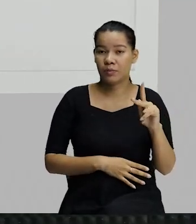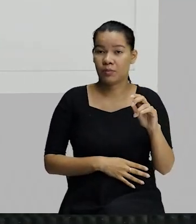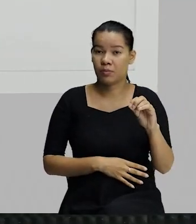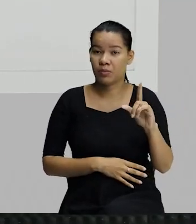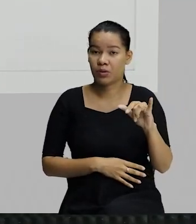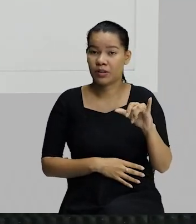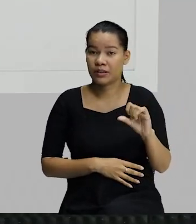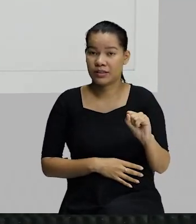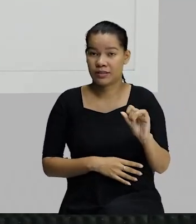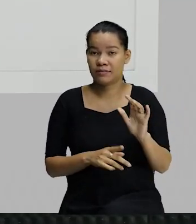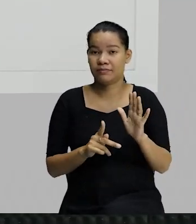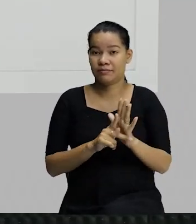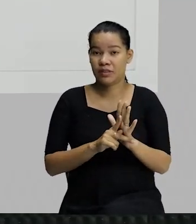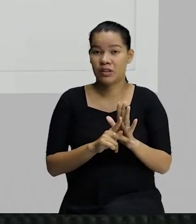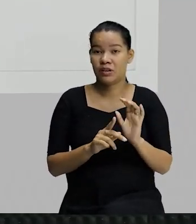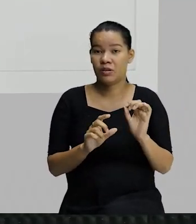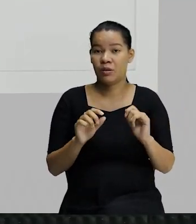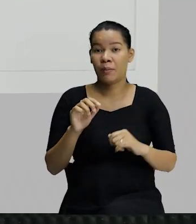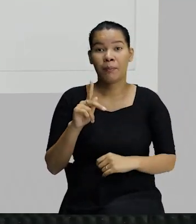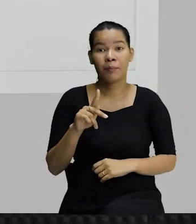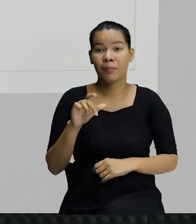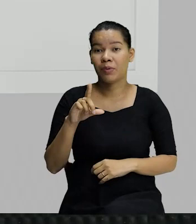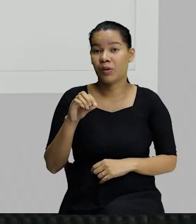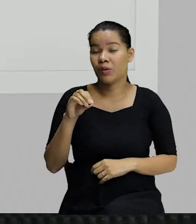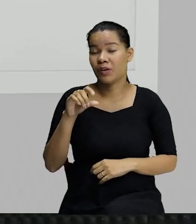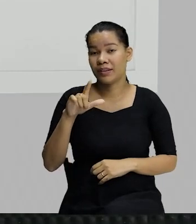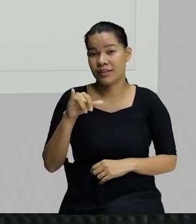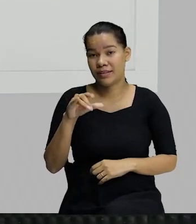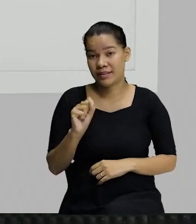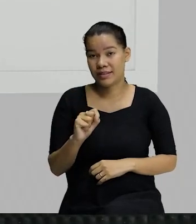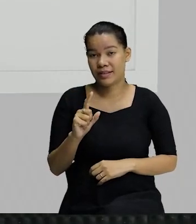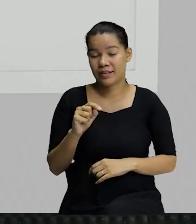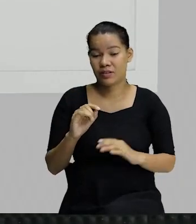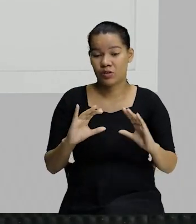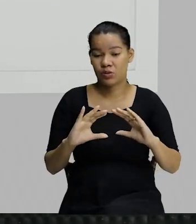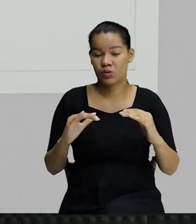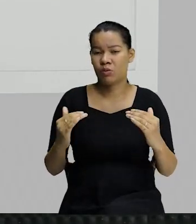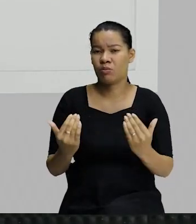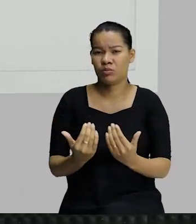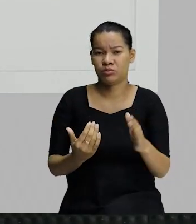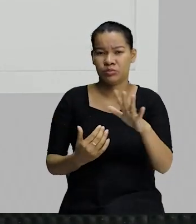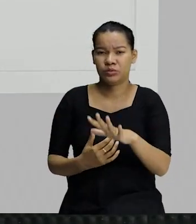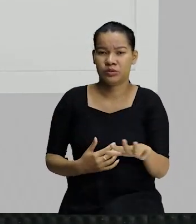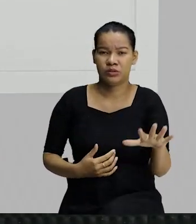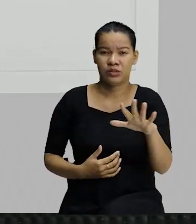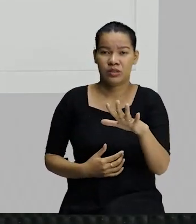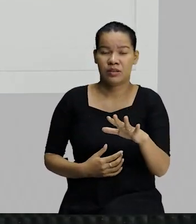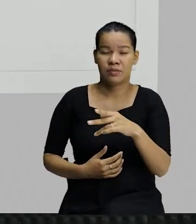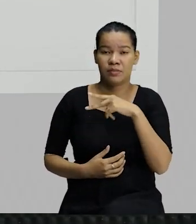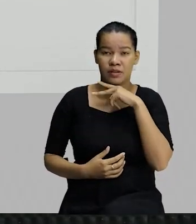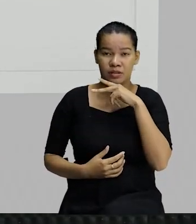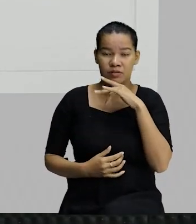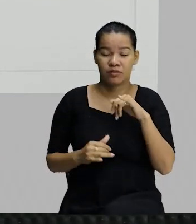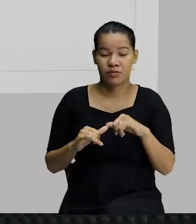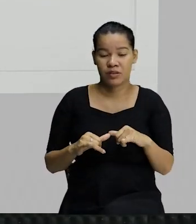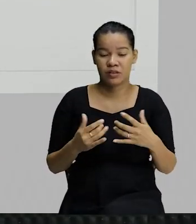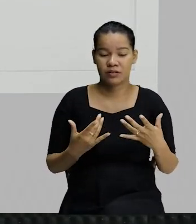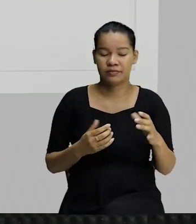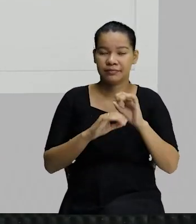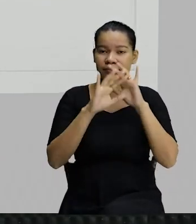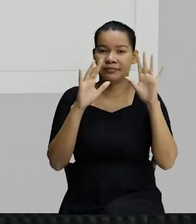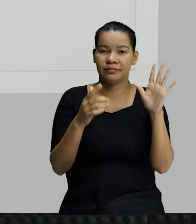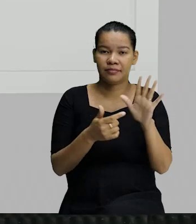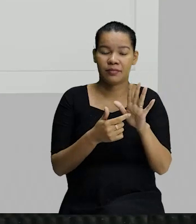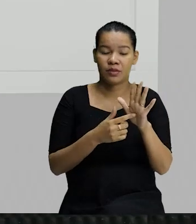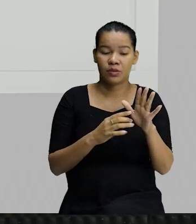ao conhecimento. Em Platão fica muito claro que é a saída do mundo sensível para o mundo inteligível, e nesta saída do mundo sensível para o mundo inteligível